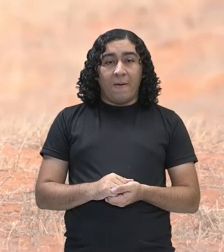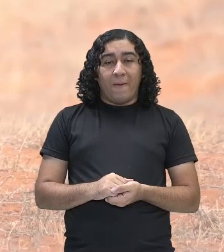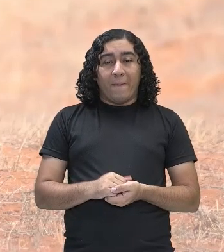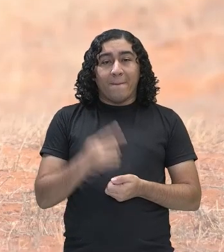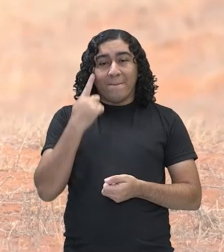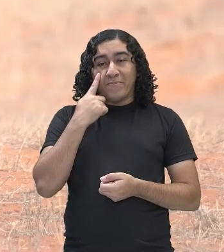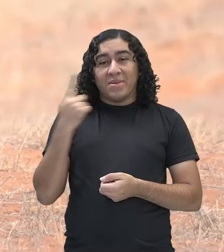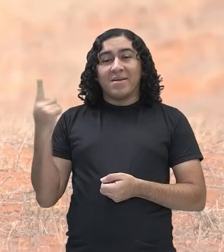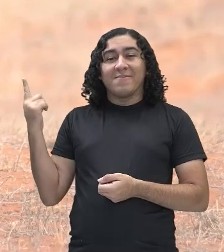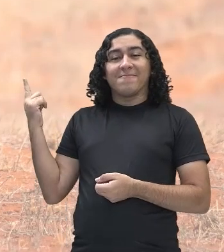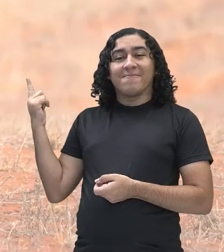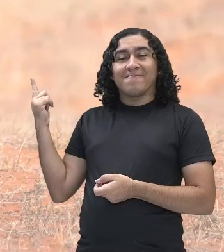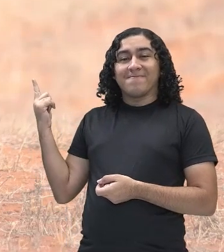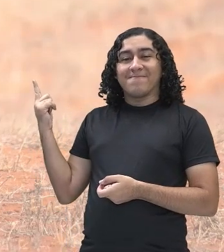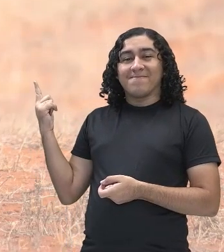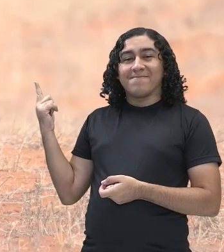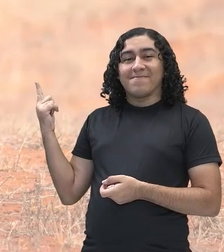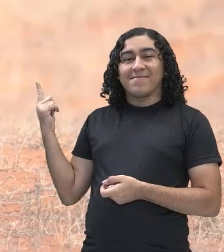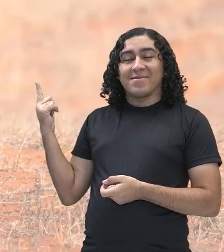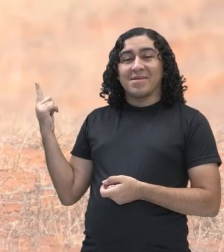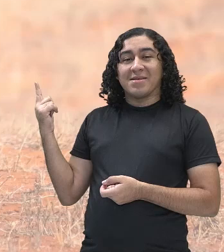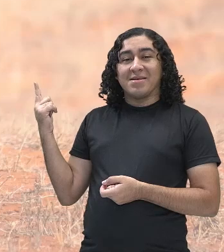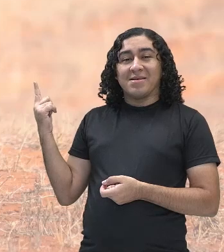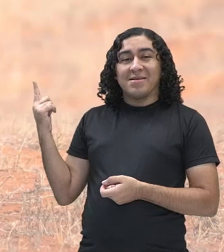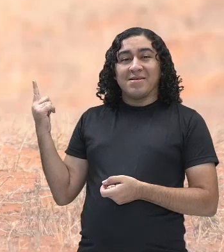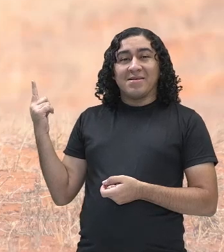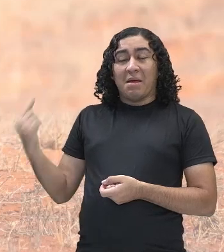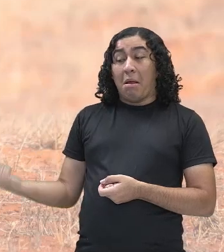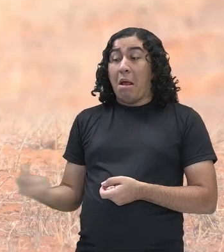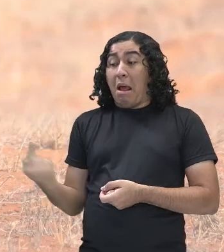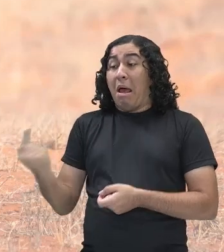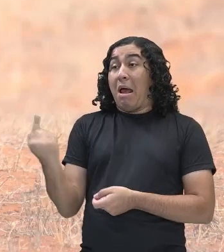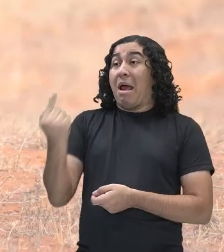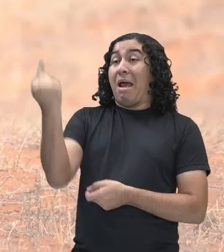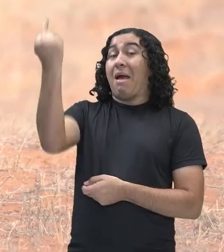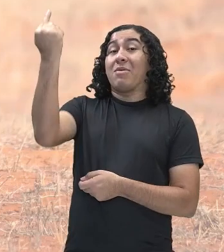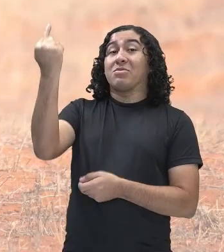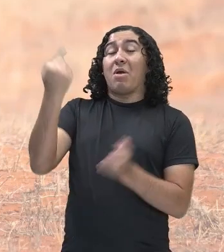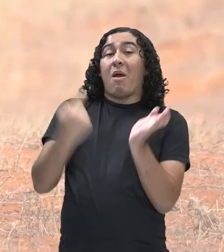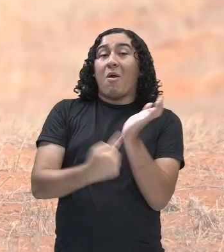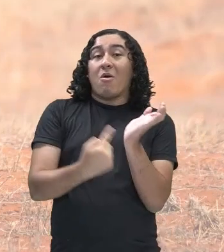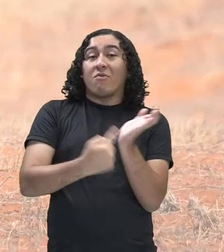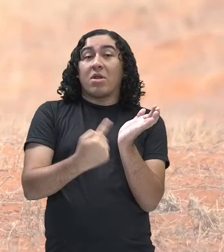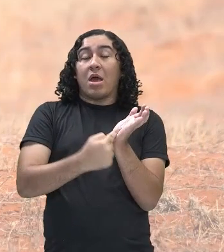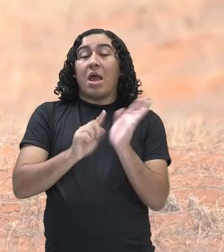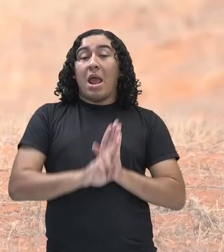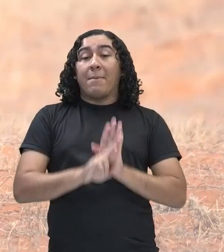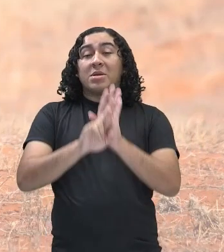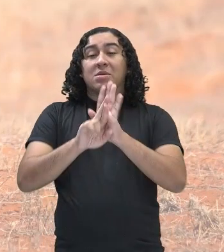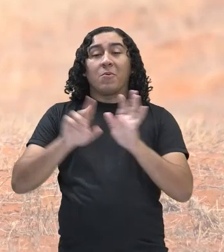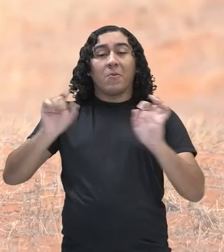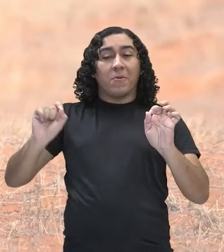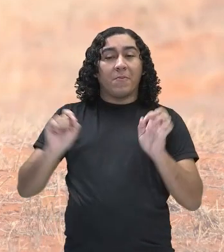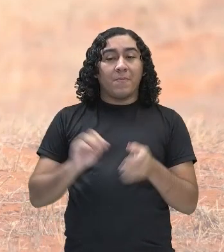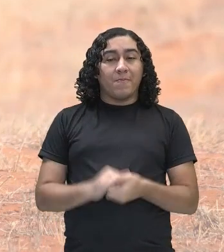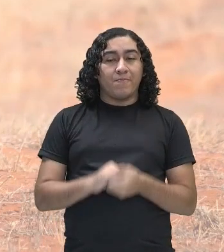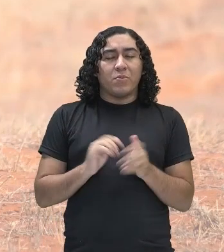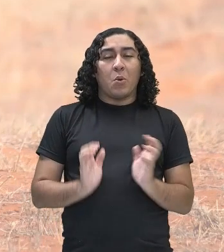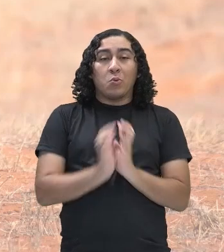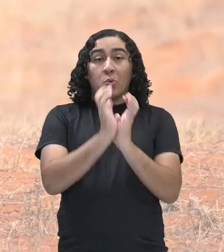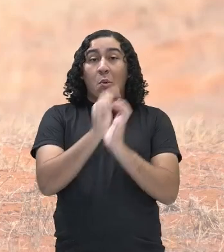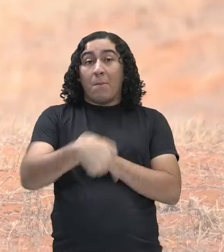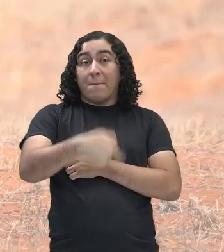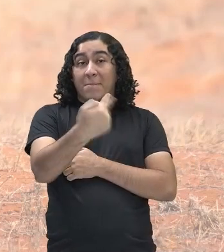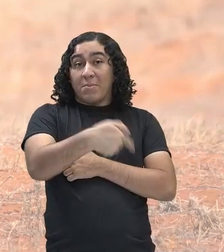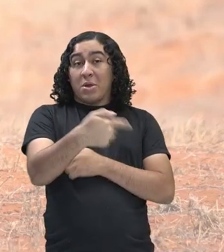está aparecendo aqui, um convidado. Esse primeiro convidado aqui, ele está representando o primeiro